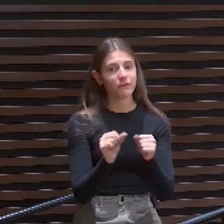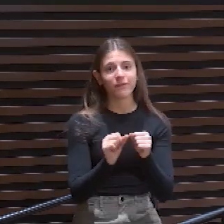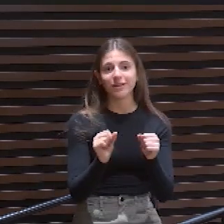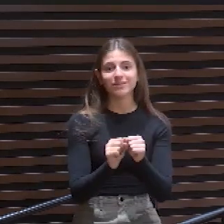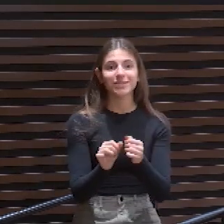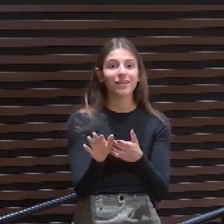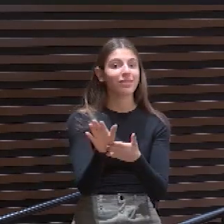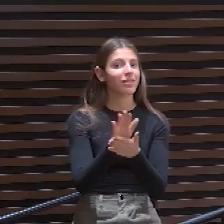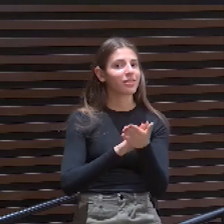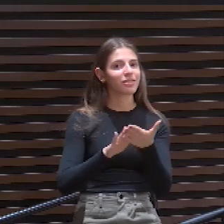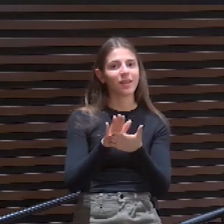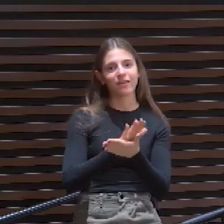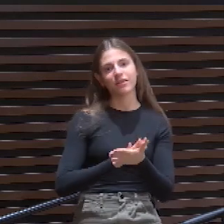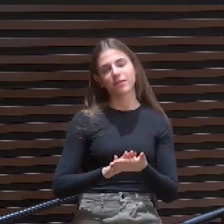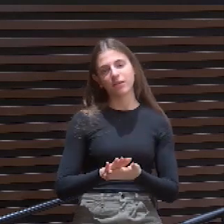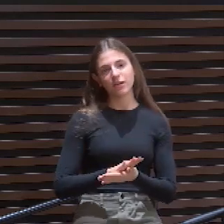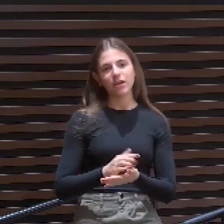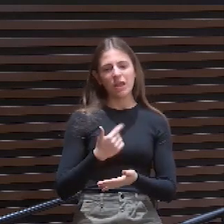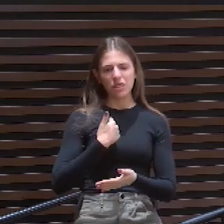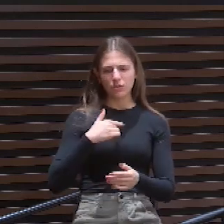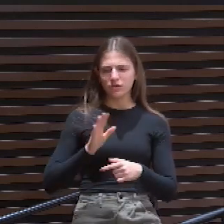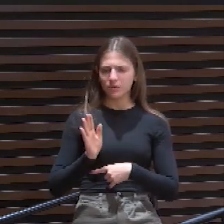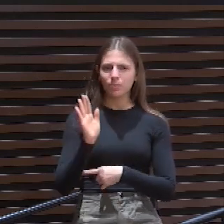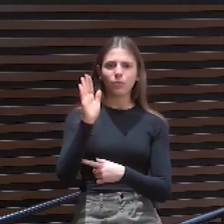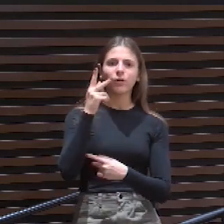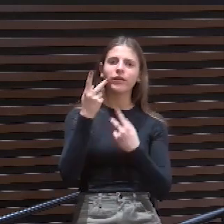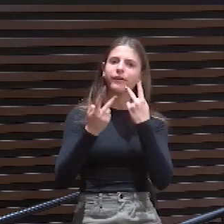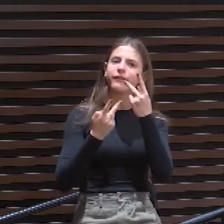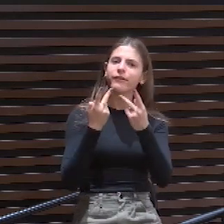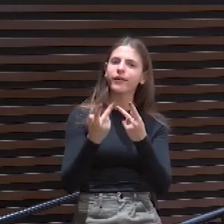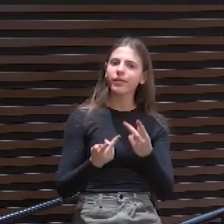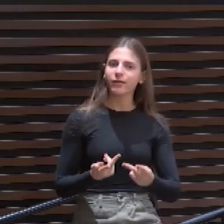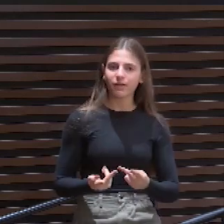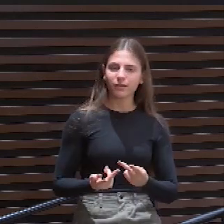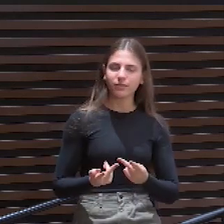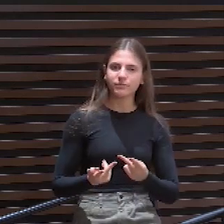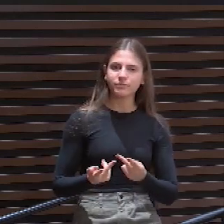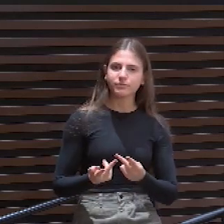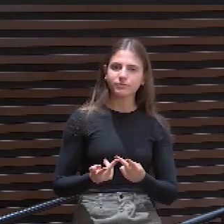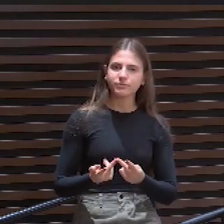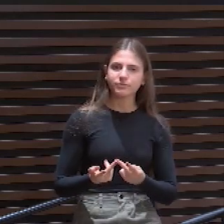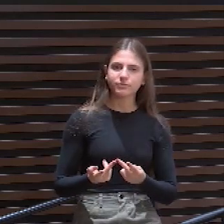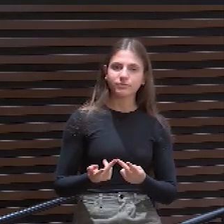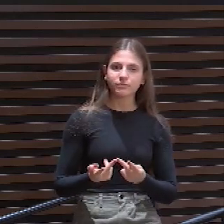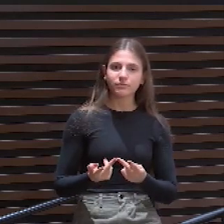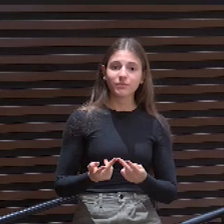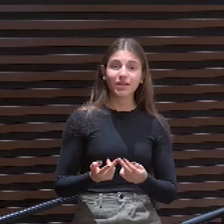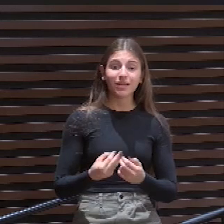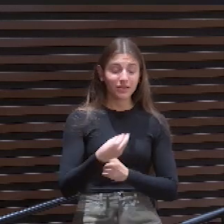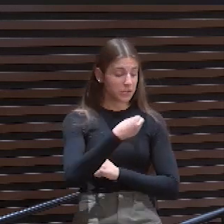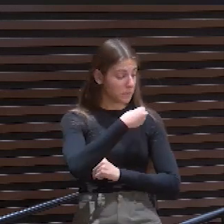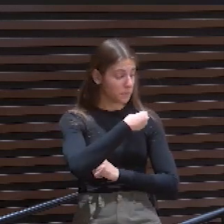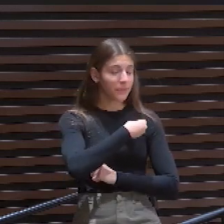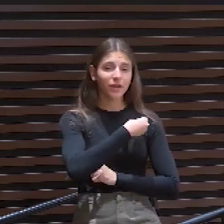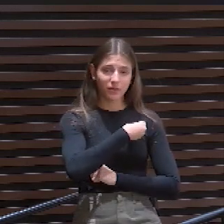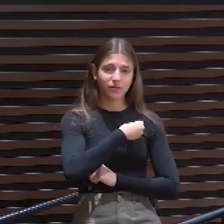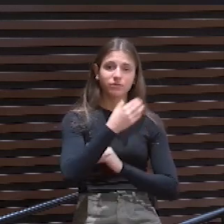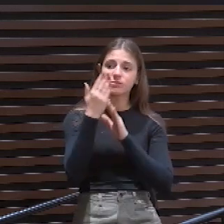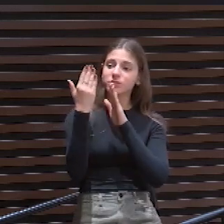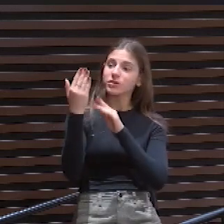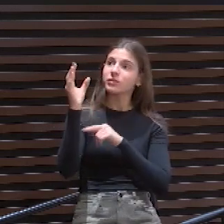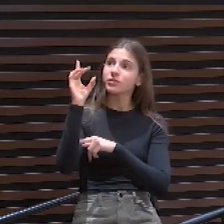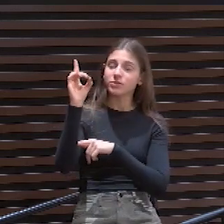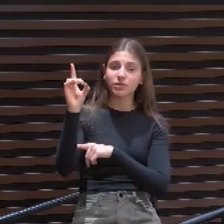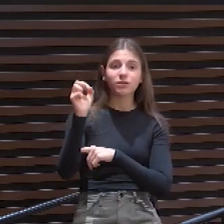se impor diante do lobo voraz, eles estão pecando diante de Deus. Então